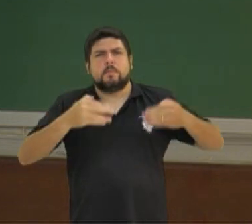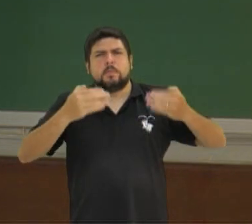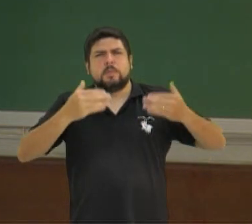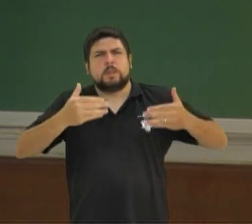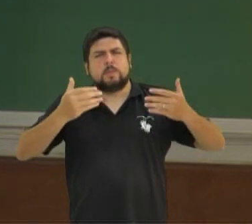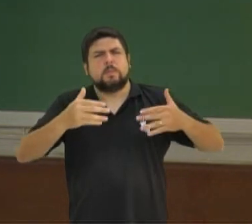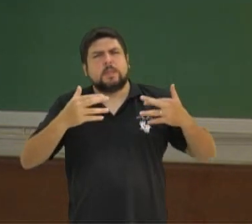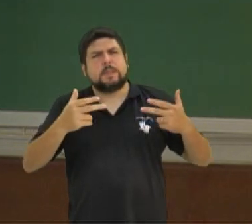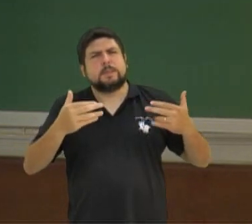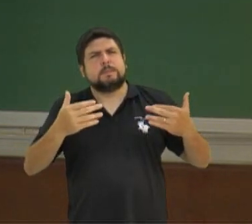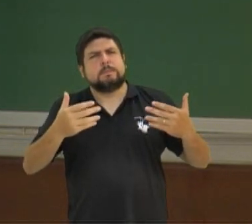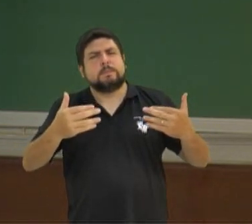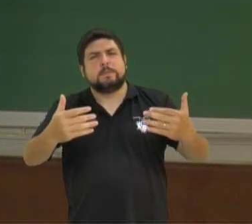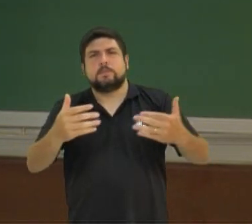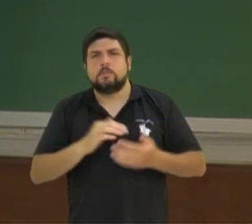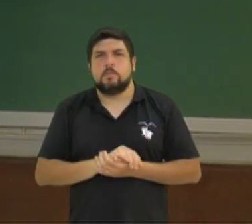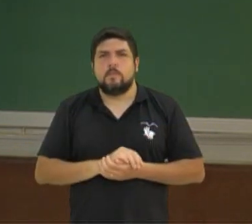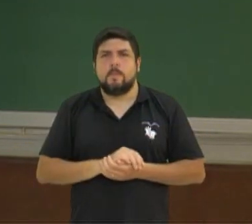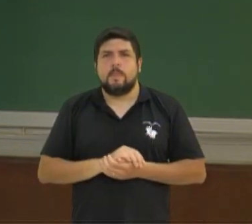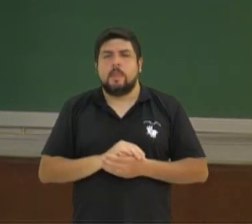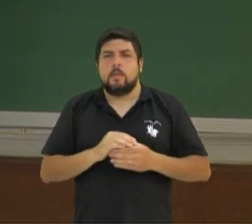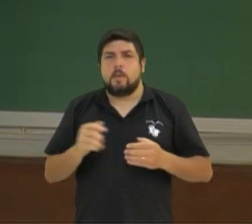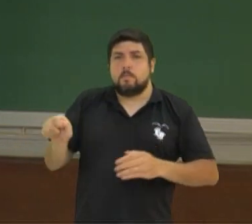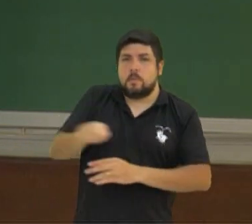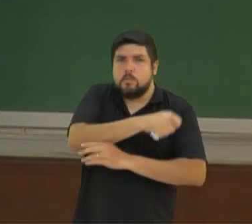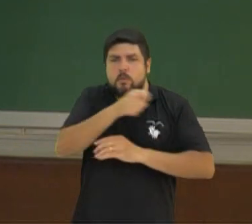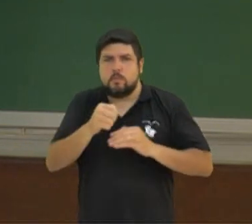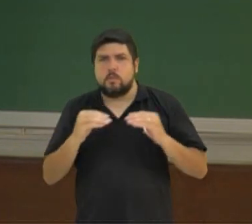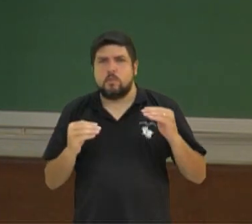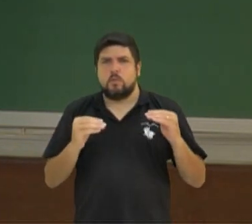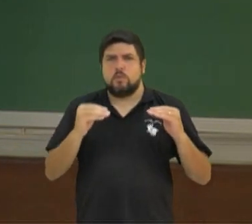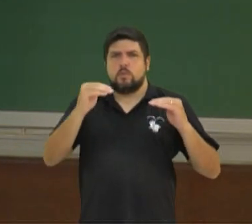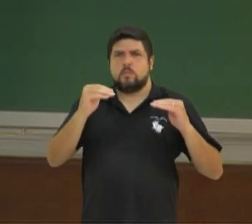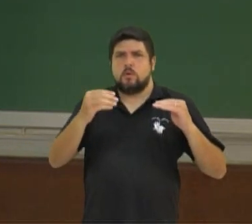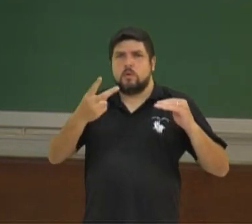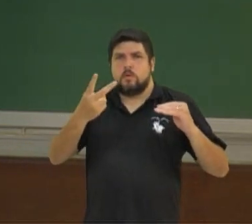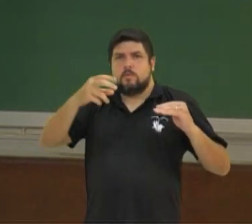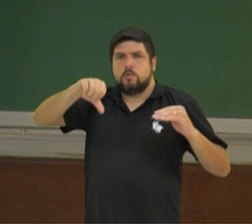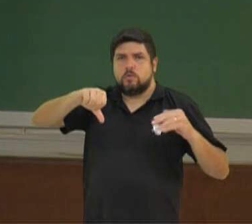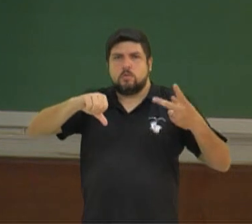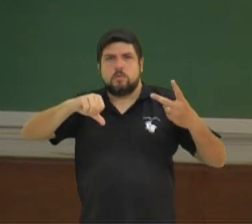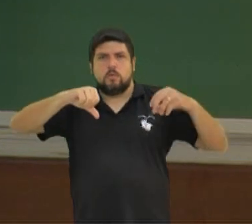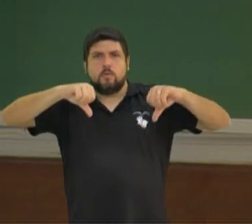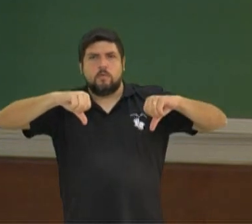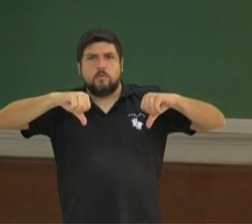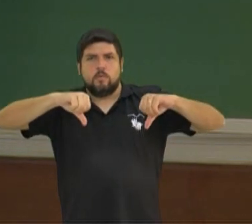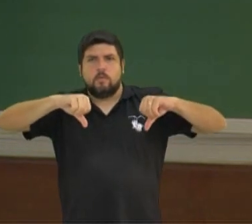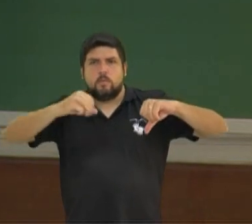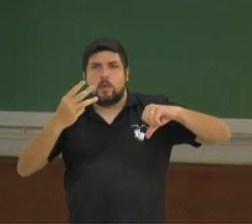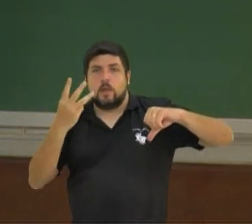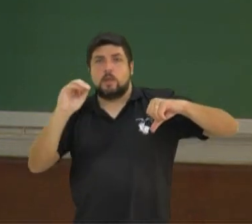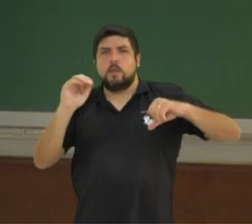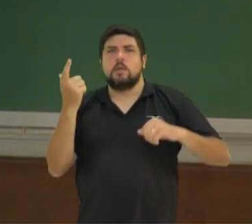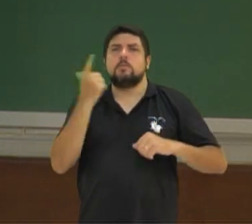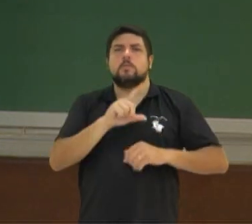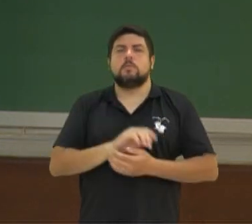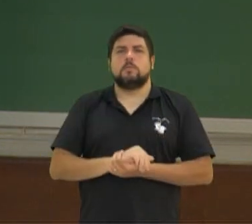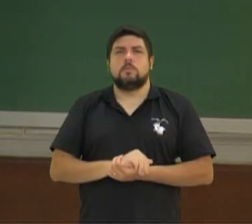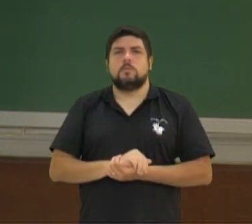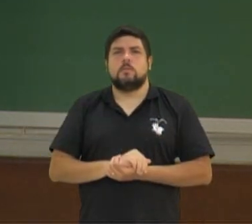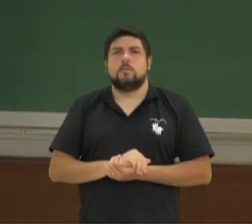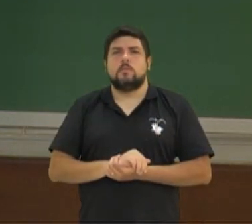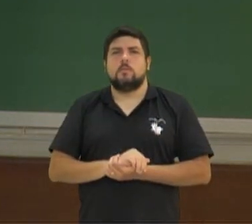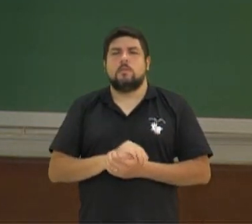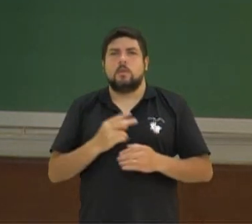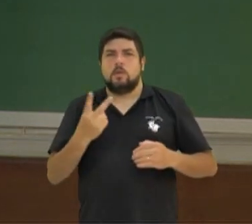né? Então o badminton chegou em 29, 29, quem marcar o 30º ponto primeiro leva 21 pontos, 20 a 20